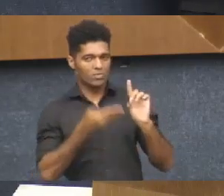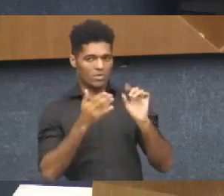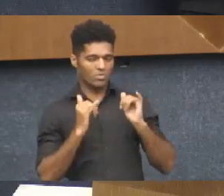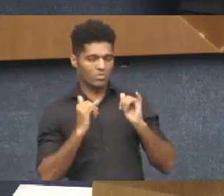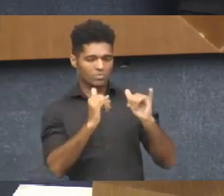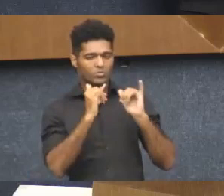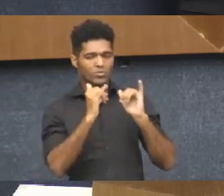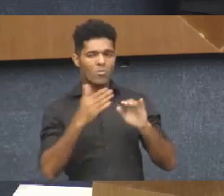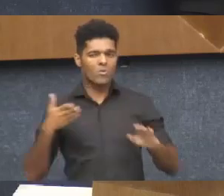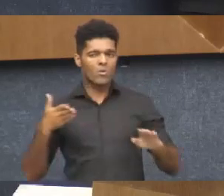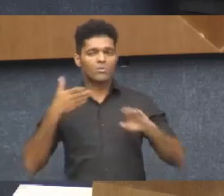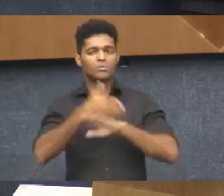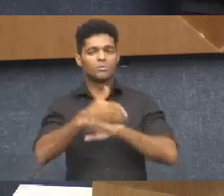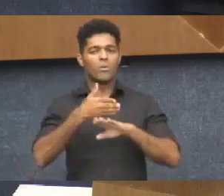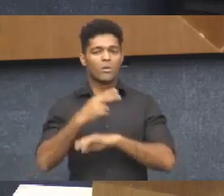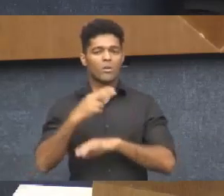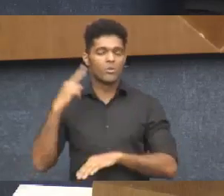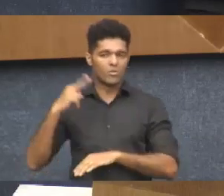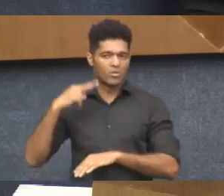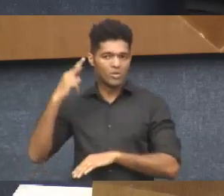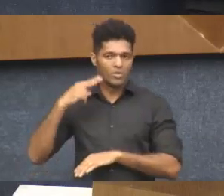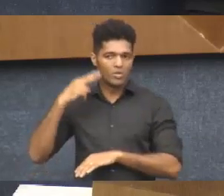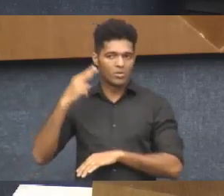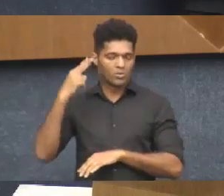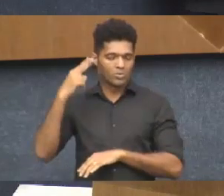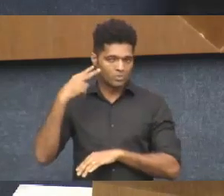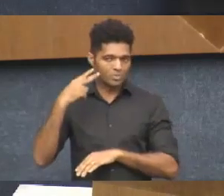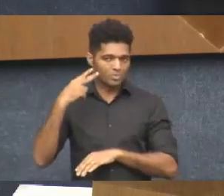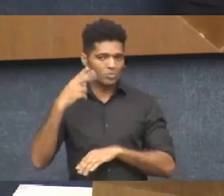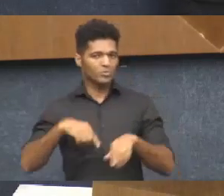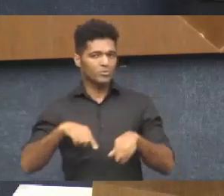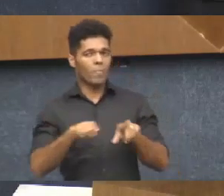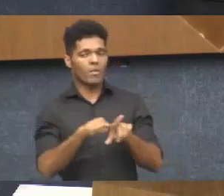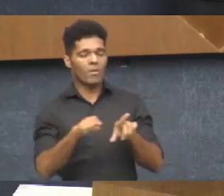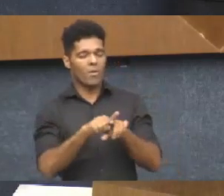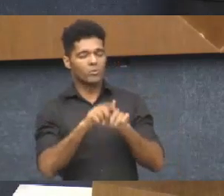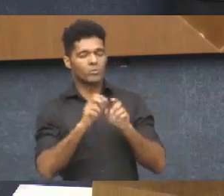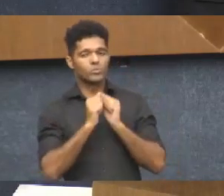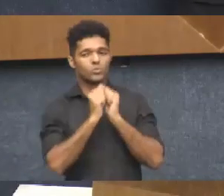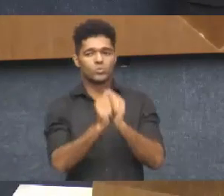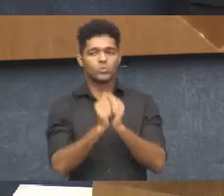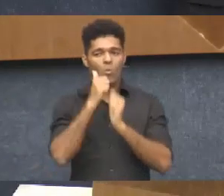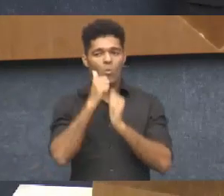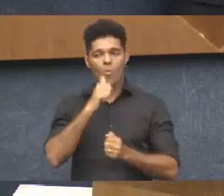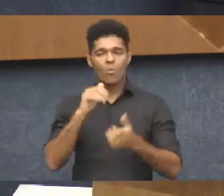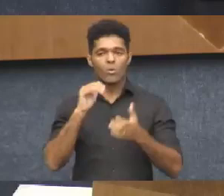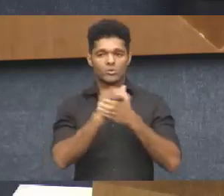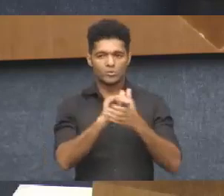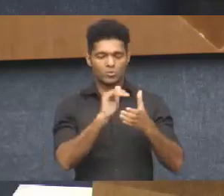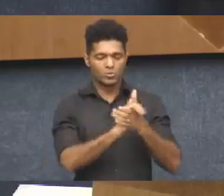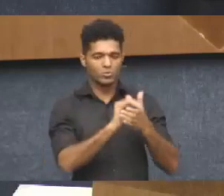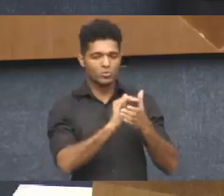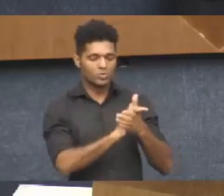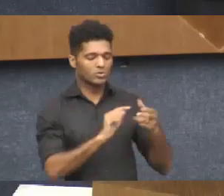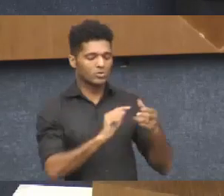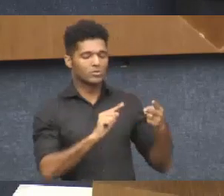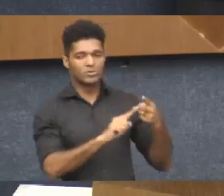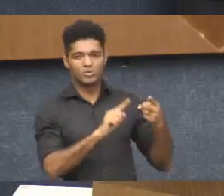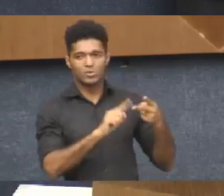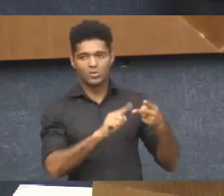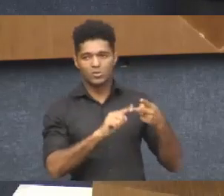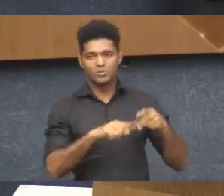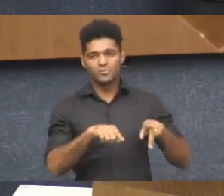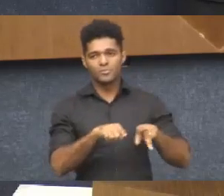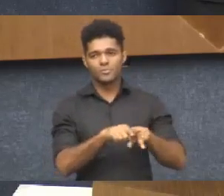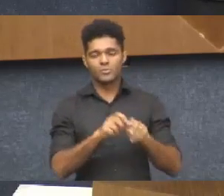neste plenário do vereador Wilsinho da Tabu, de sua esposa Marília Ribeiro Gomes,